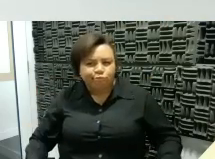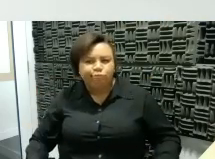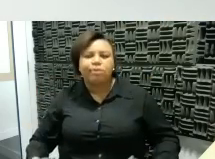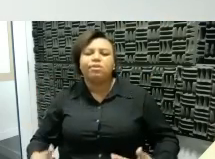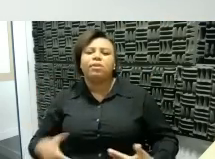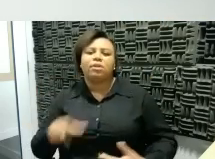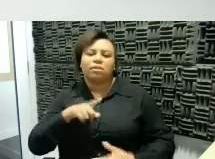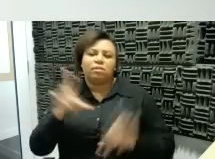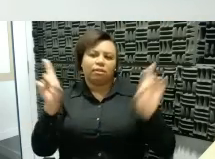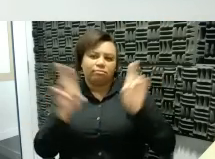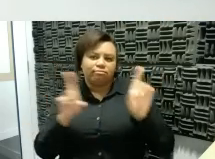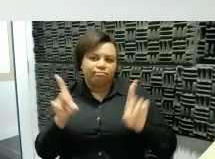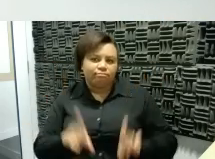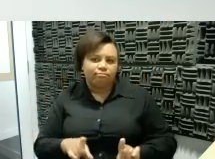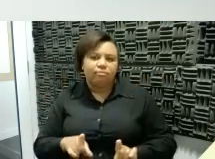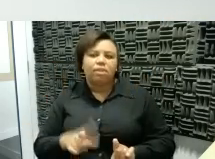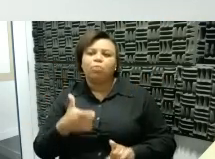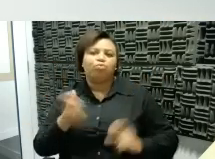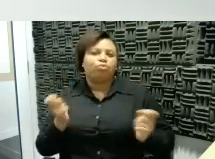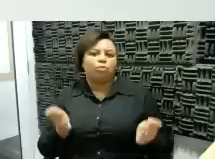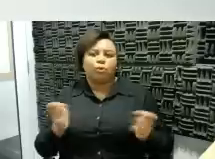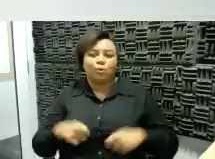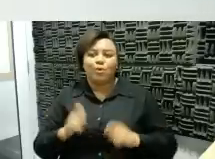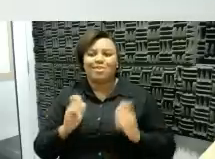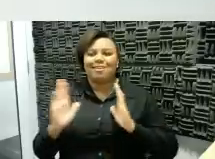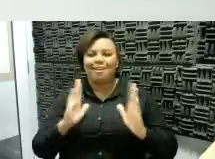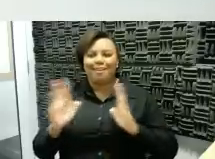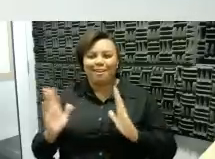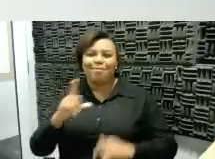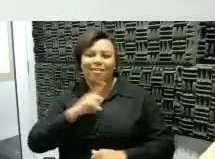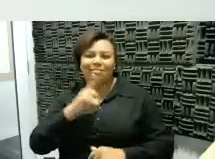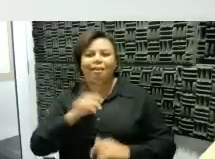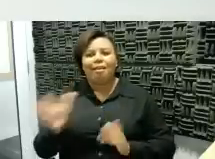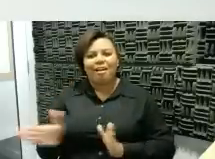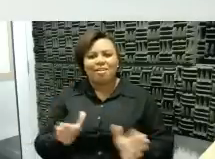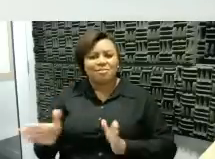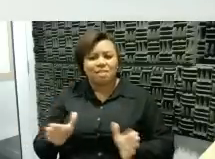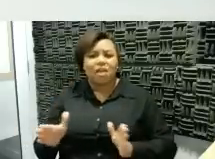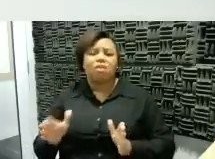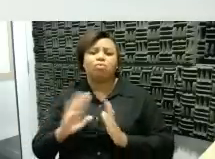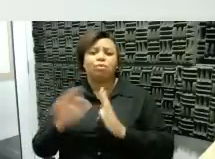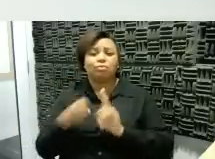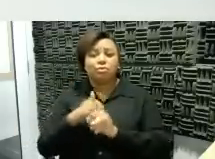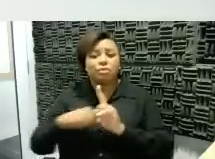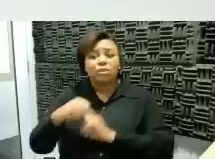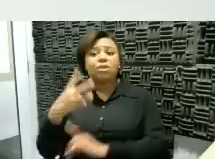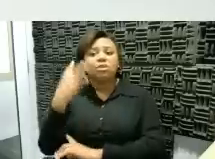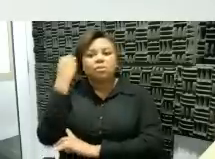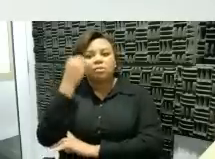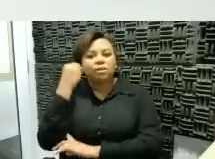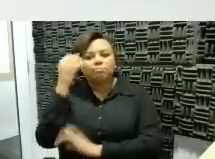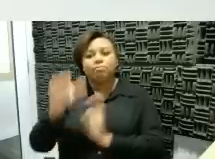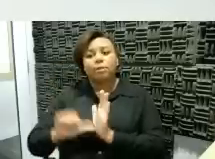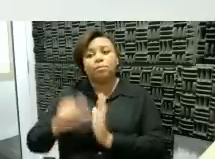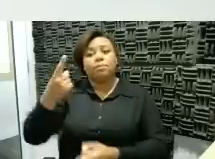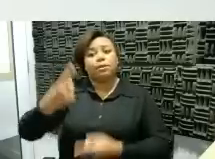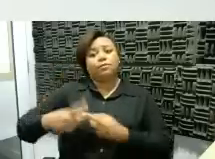sem condições naquela época né de terem acesso a tudo na sociedade que experienciaram pela primeira vez na sua vida né